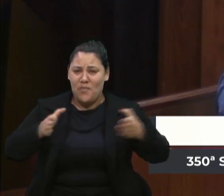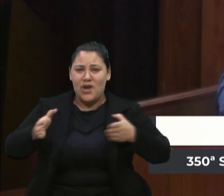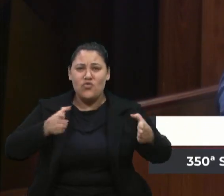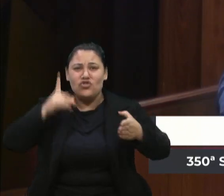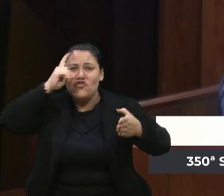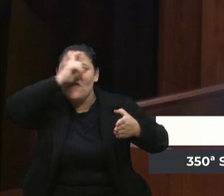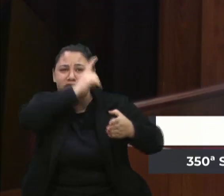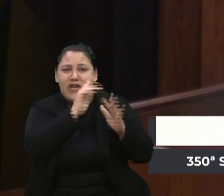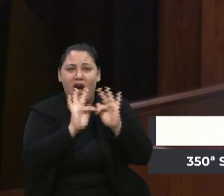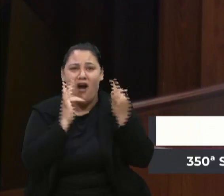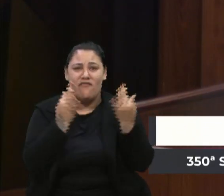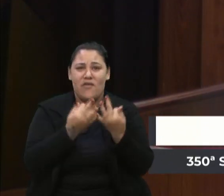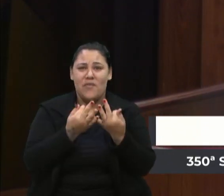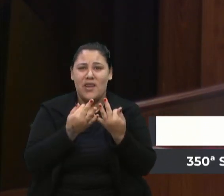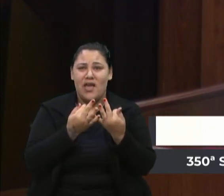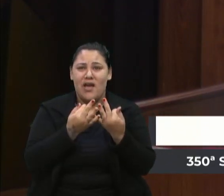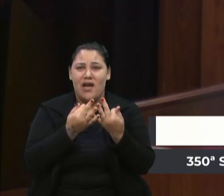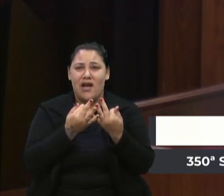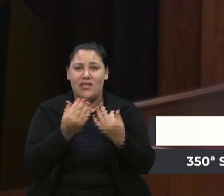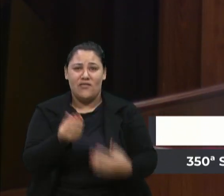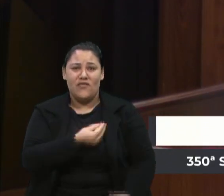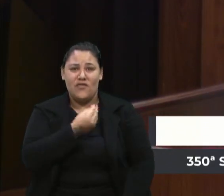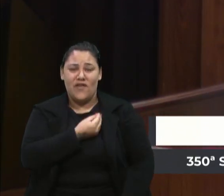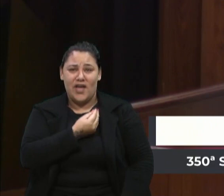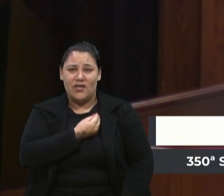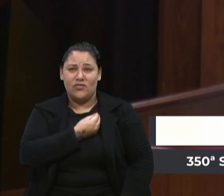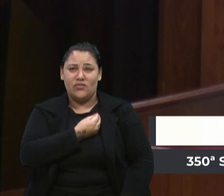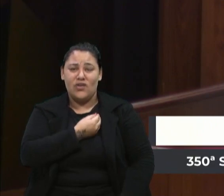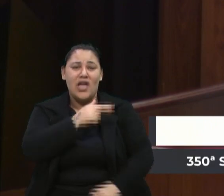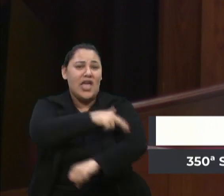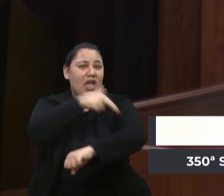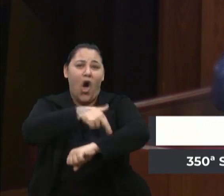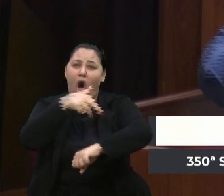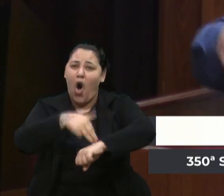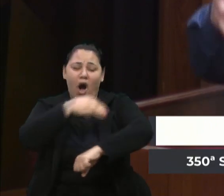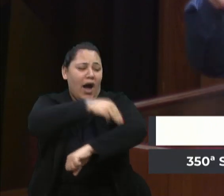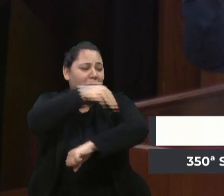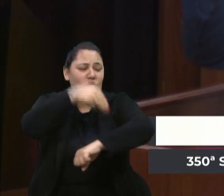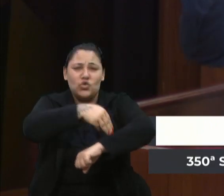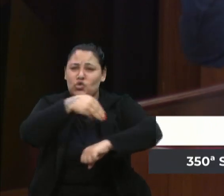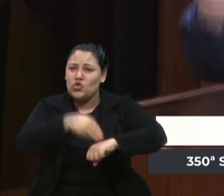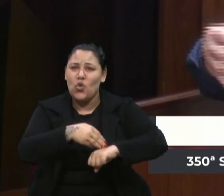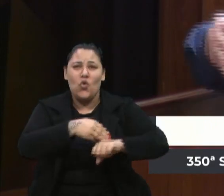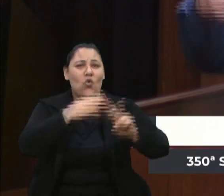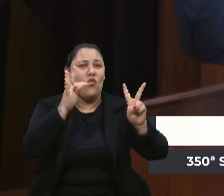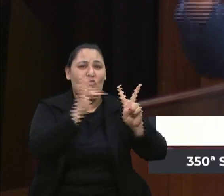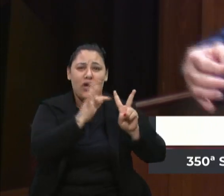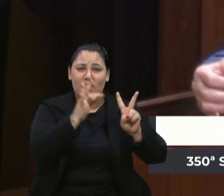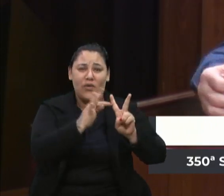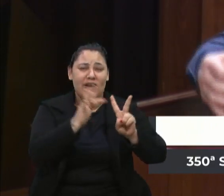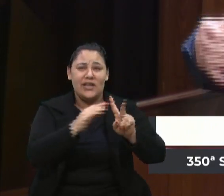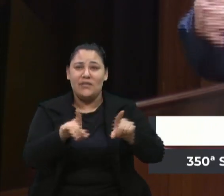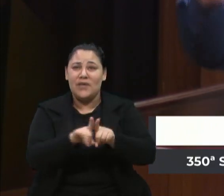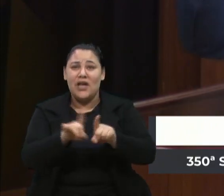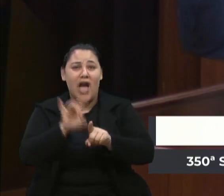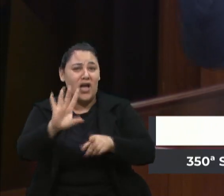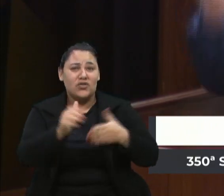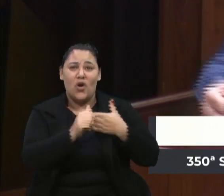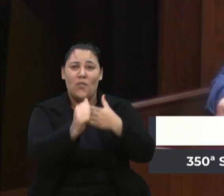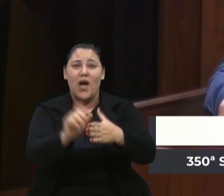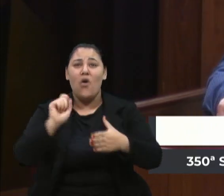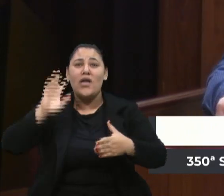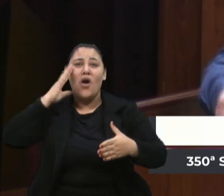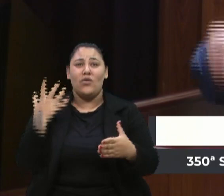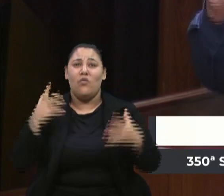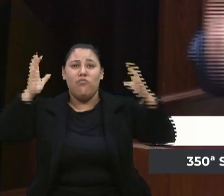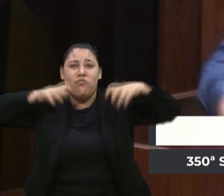vivendo, e é só acompanhar, espero que a vereadora tenha acompanhado o que causou a